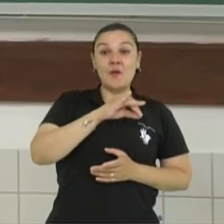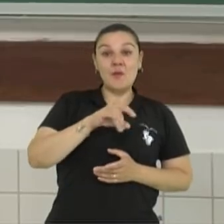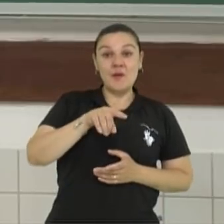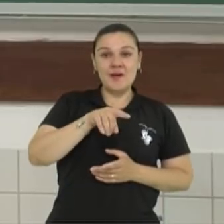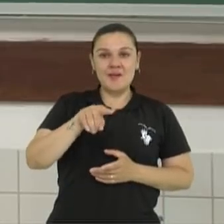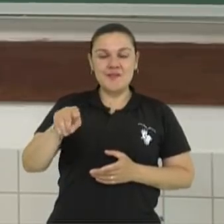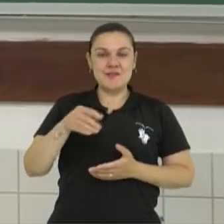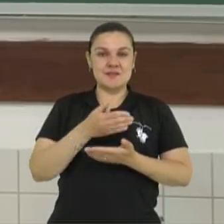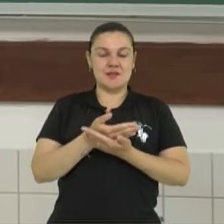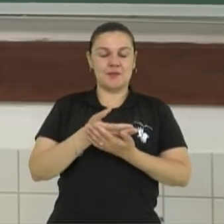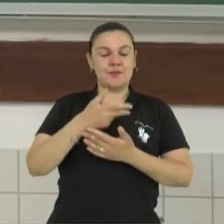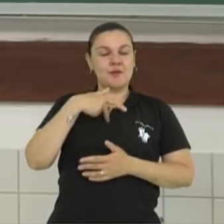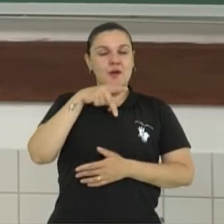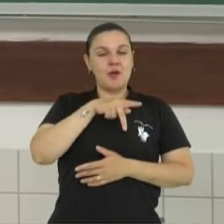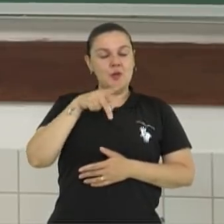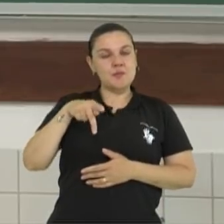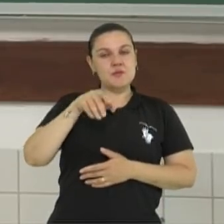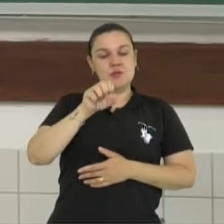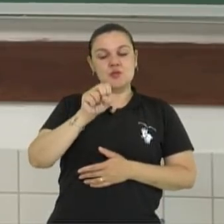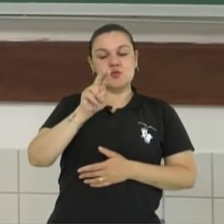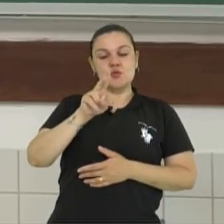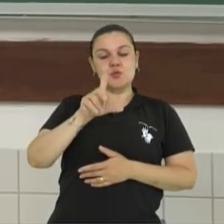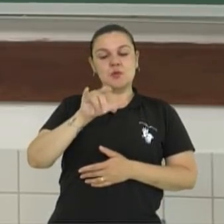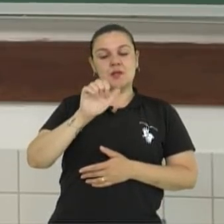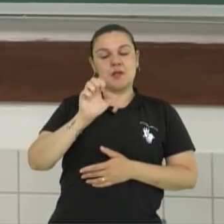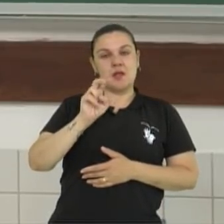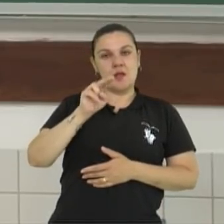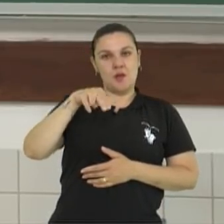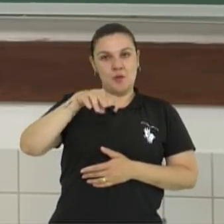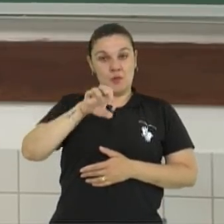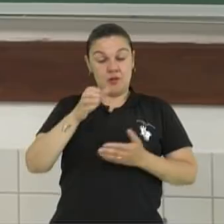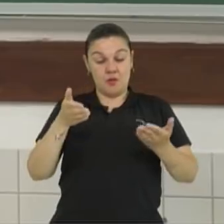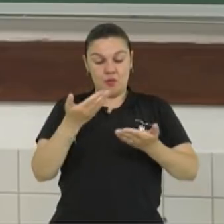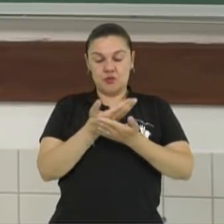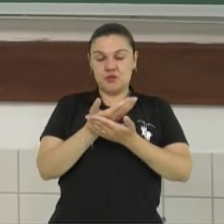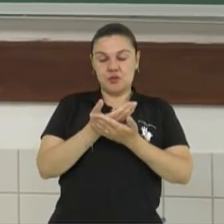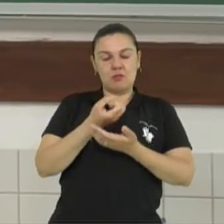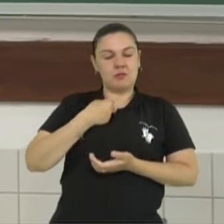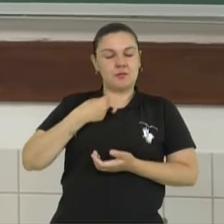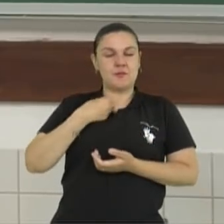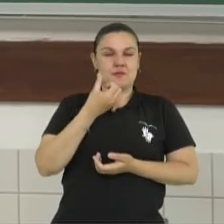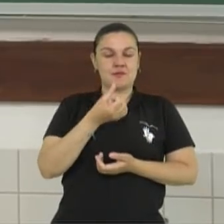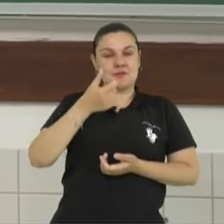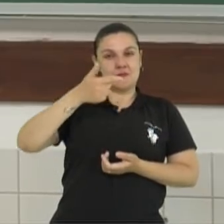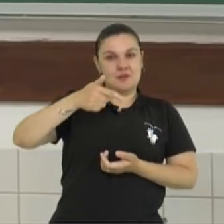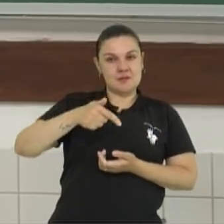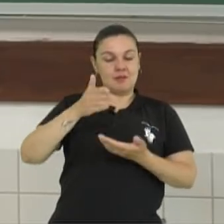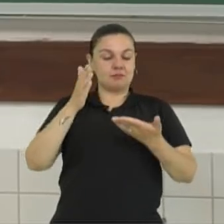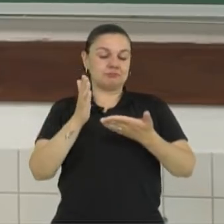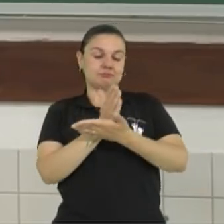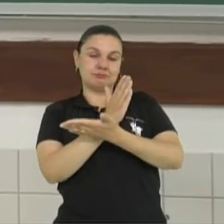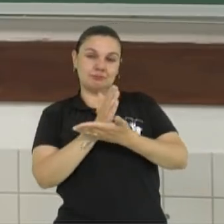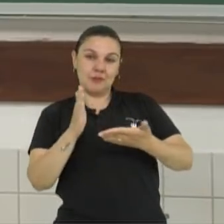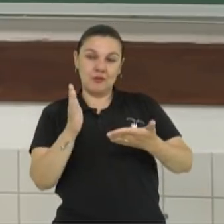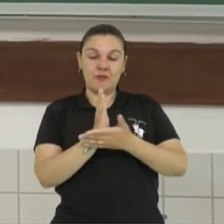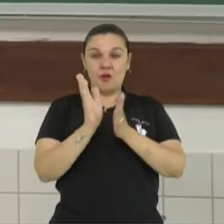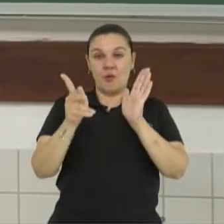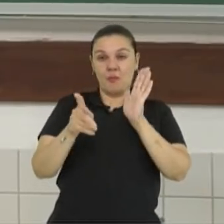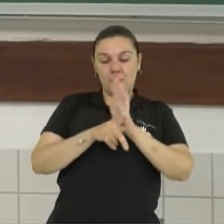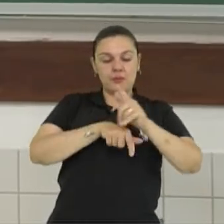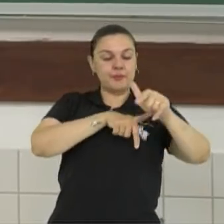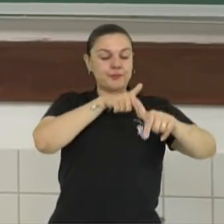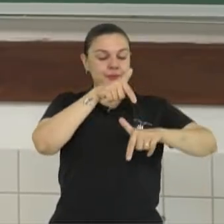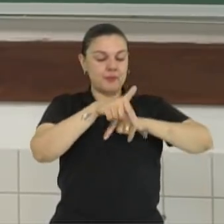Olá, estudantes! Eu sou a professora Suliane e a aula de hoje é a aula de número 67, classificação da